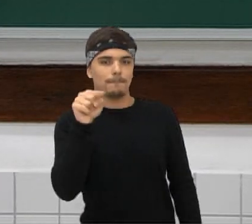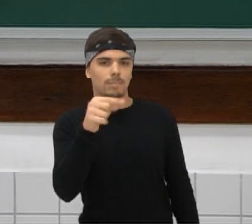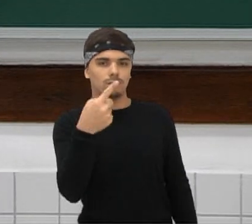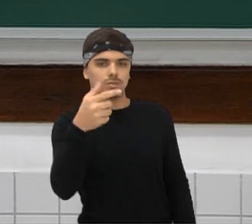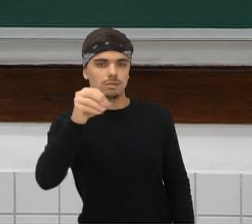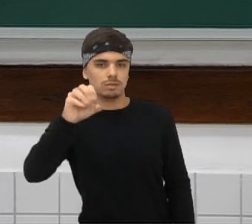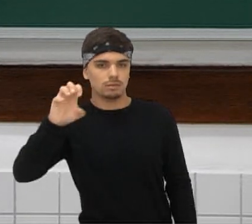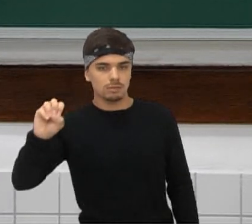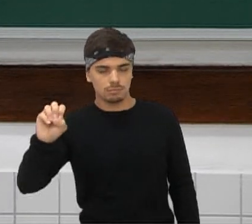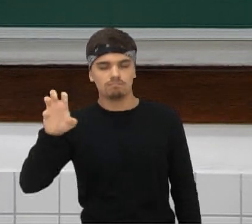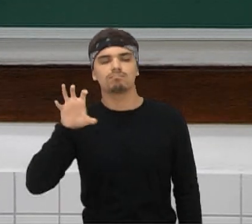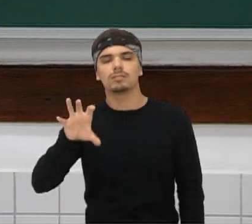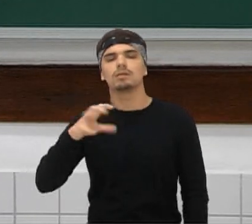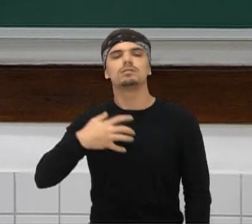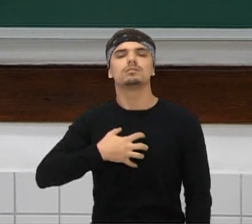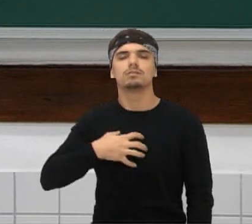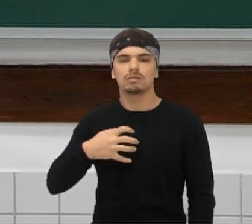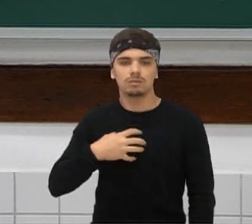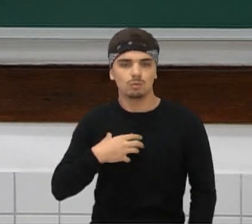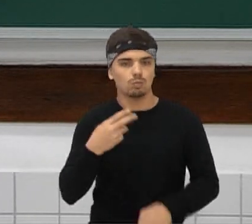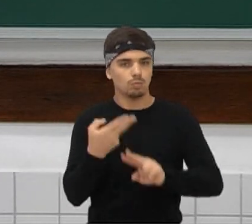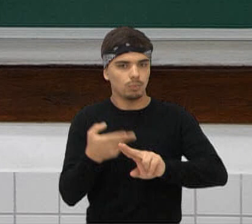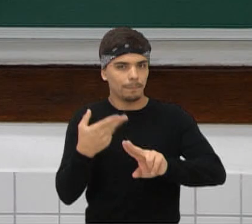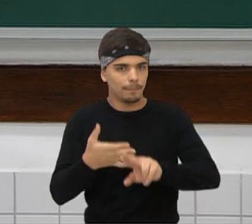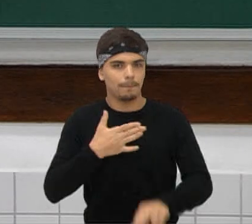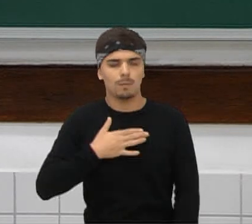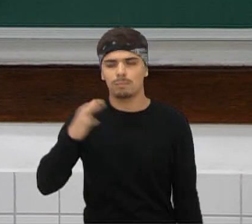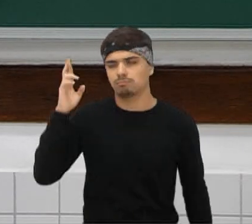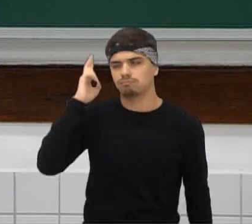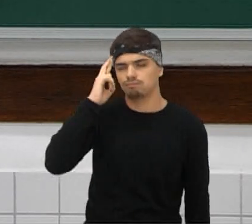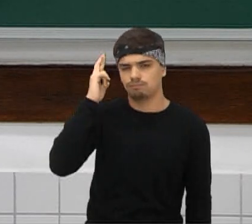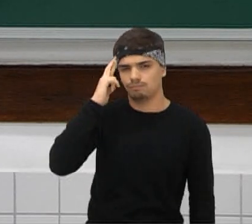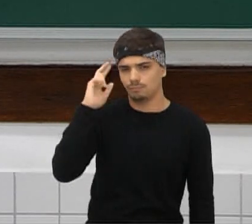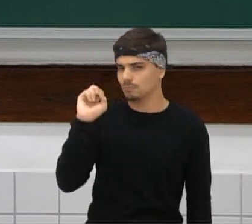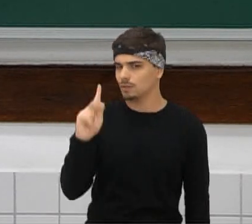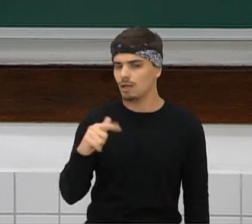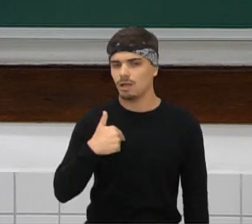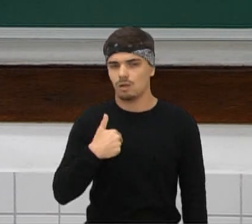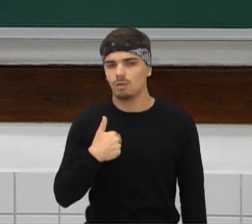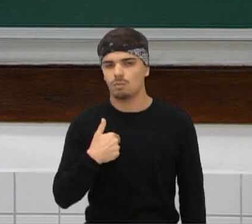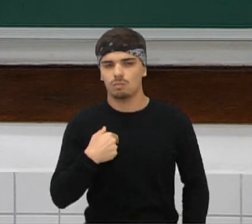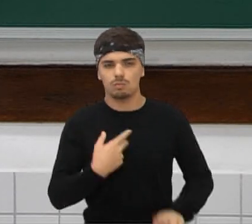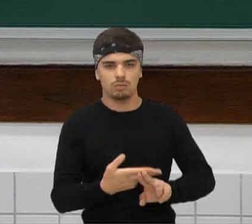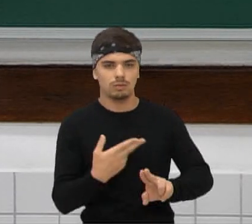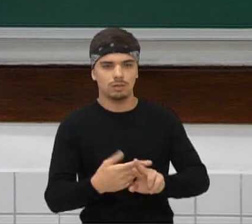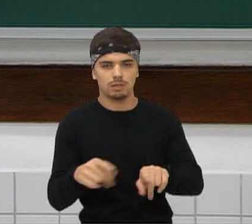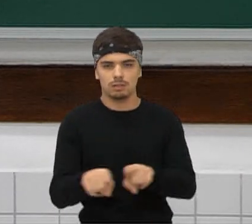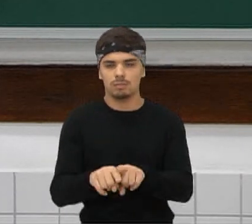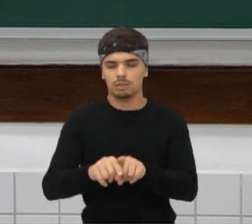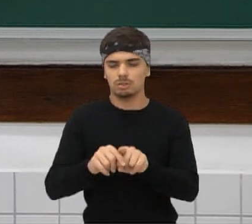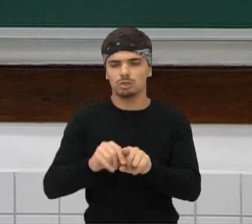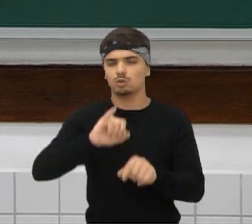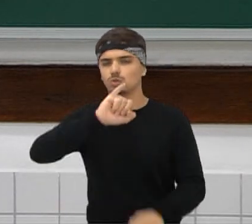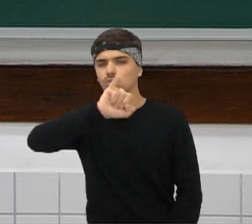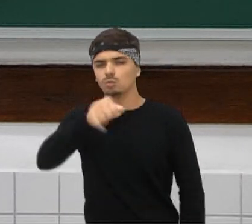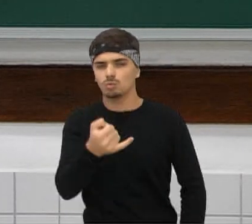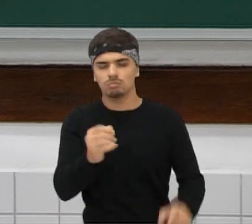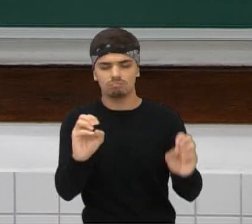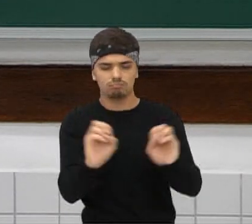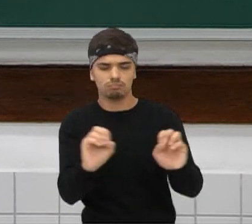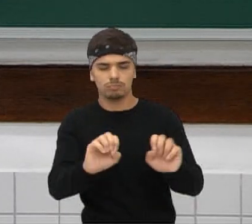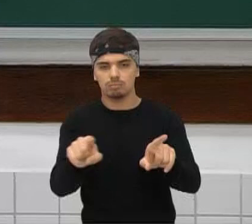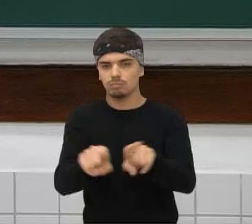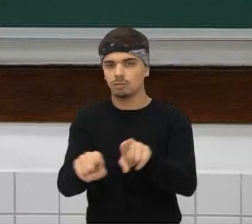Então, essa é uma forma usando o meu raciocínio. Não usei, né, a fórmula de juro nenhuma. Mas